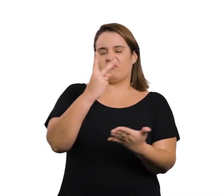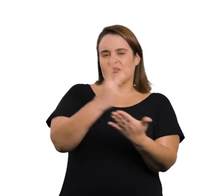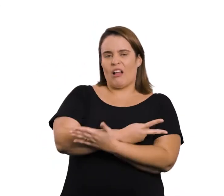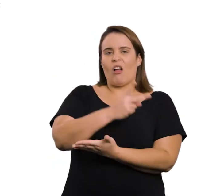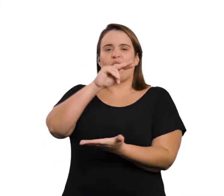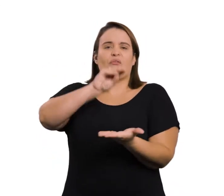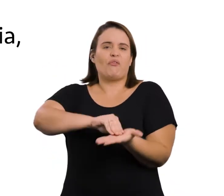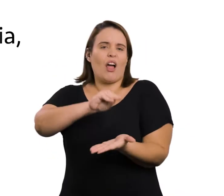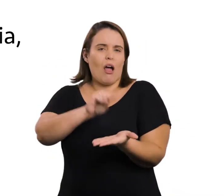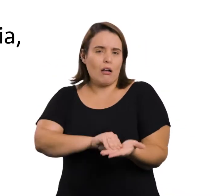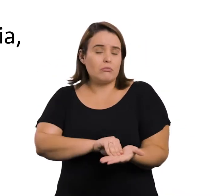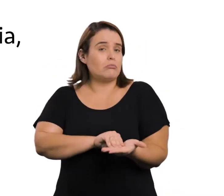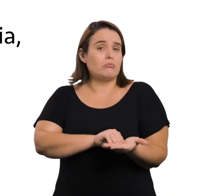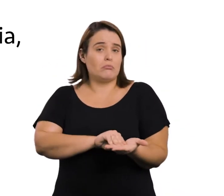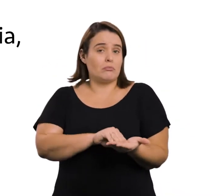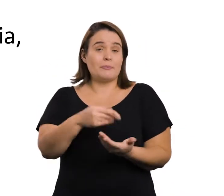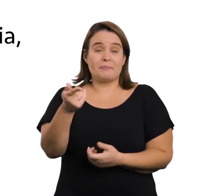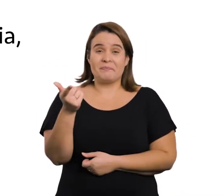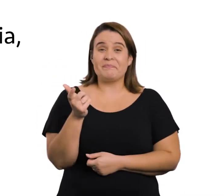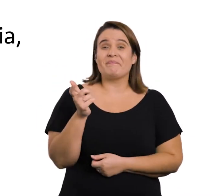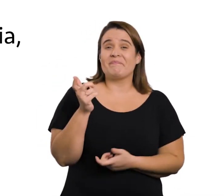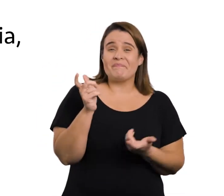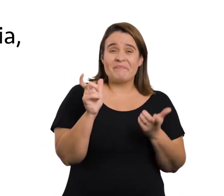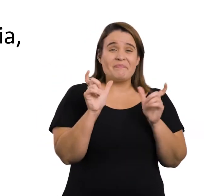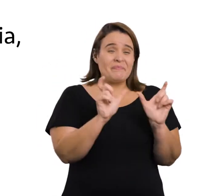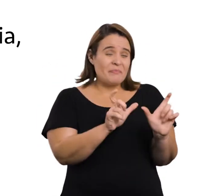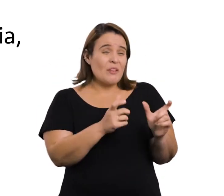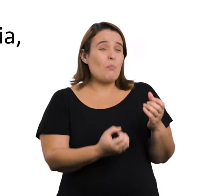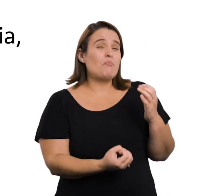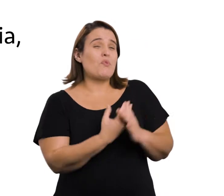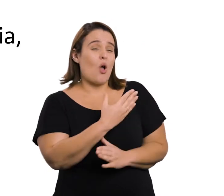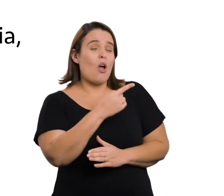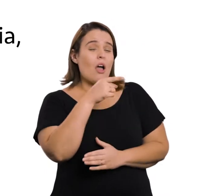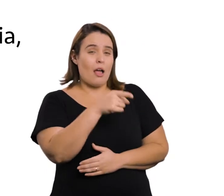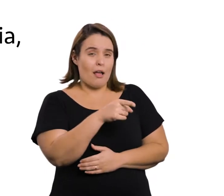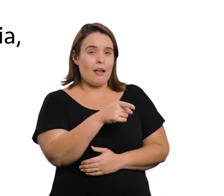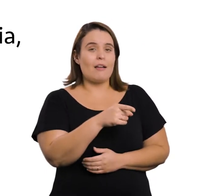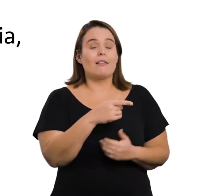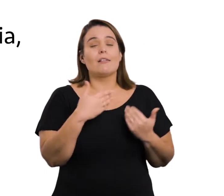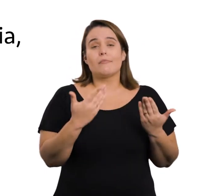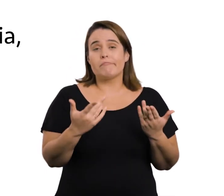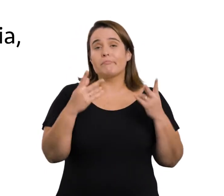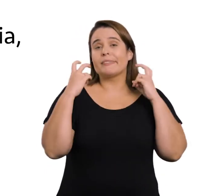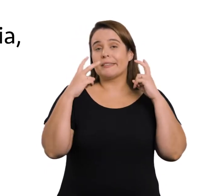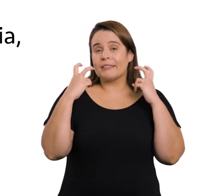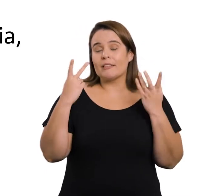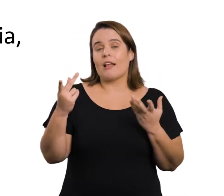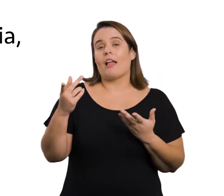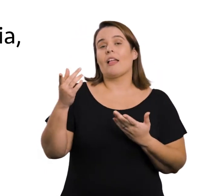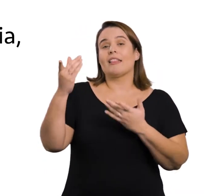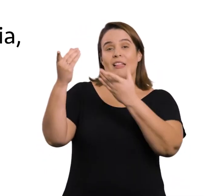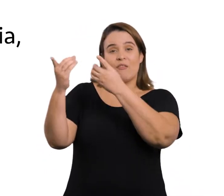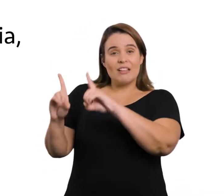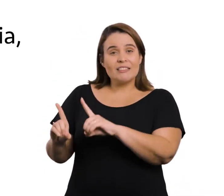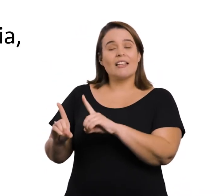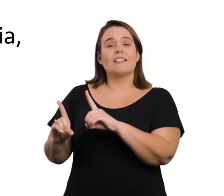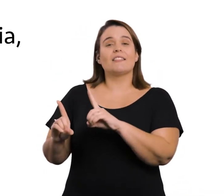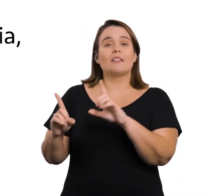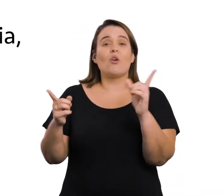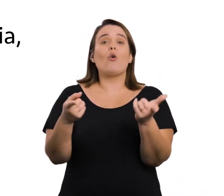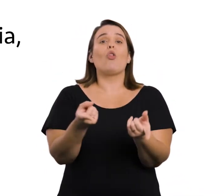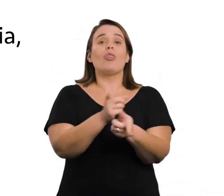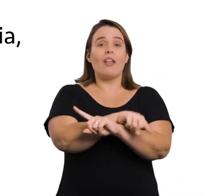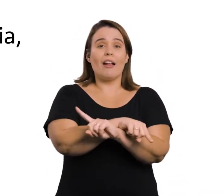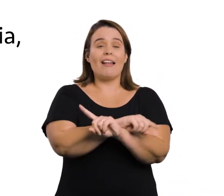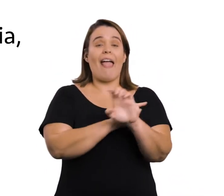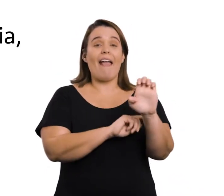de alguma coisa. A origem desse desnecessário receio está na percepção de que deficiência é antônimo de